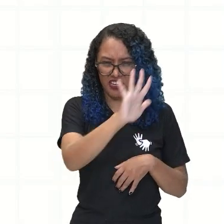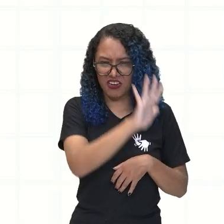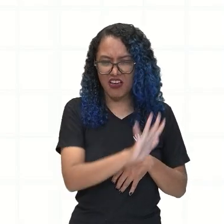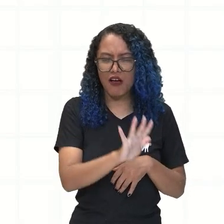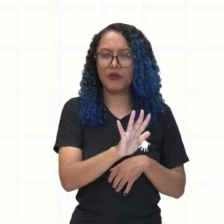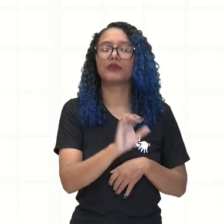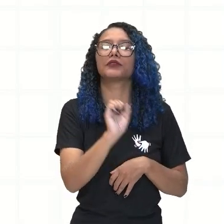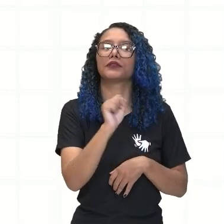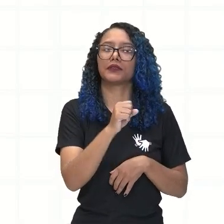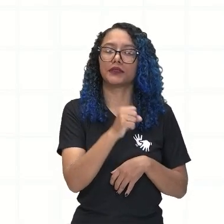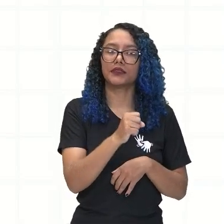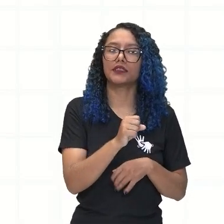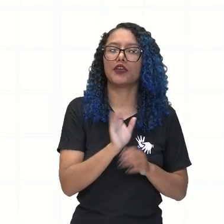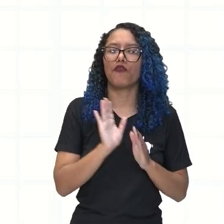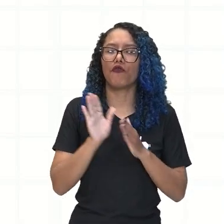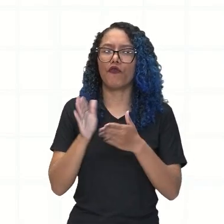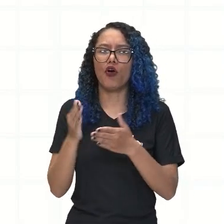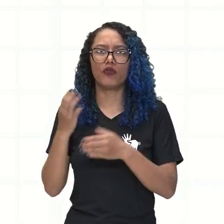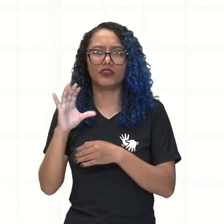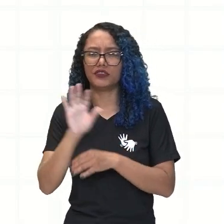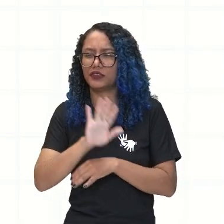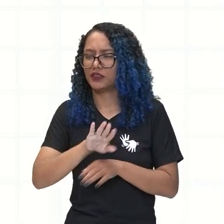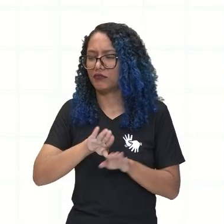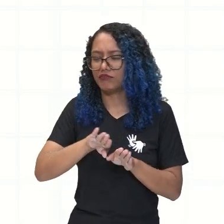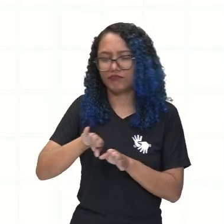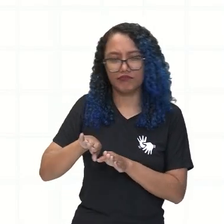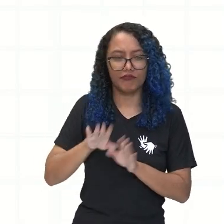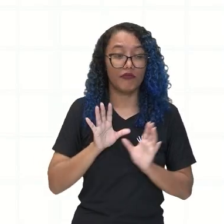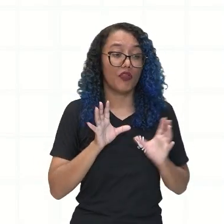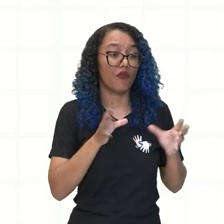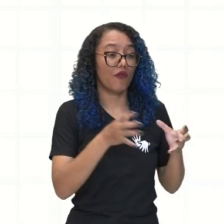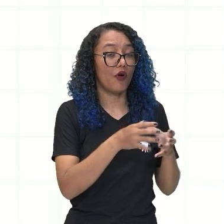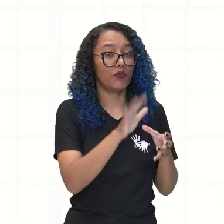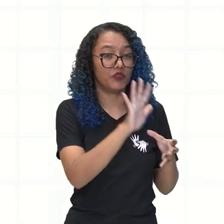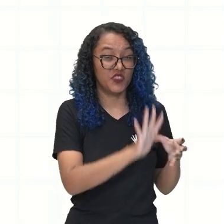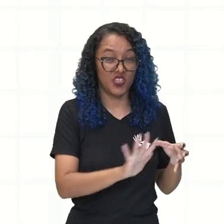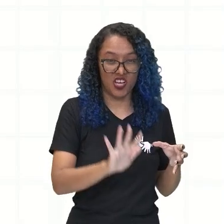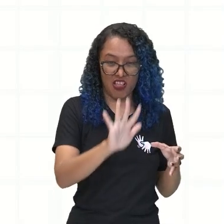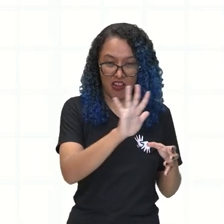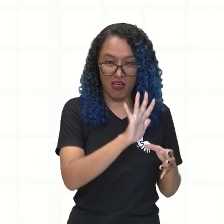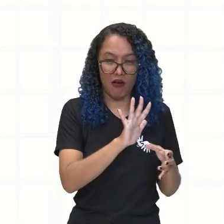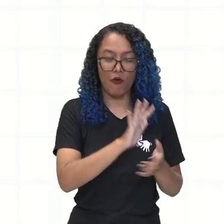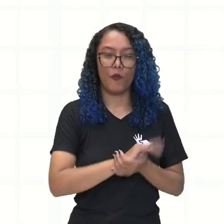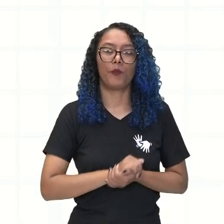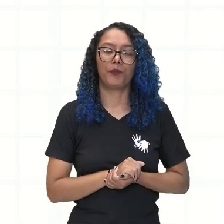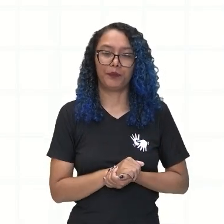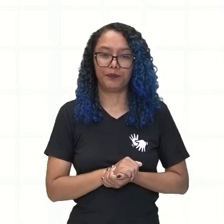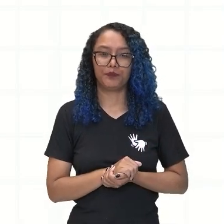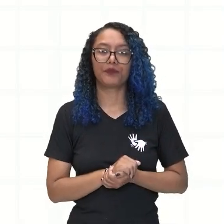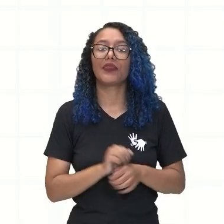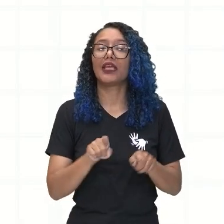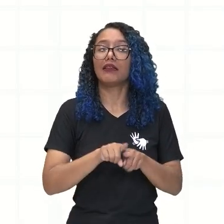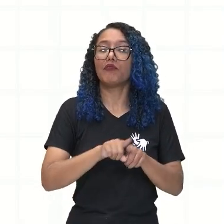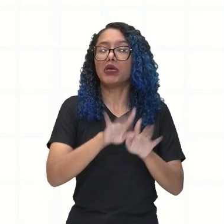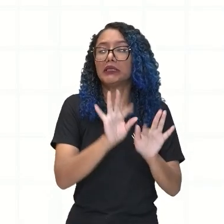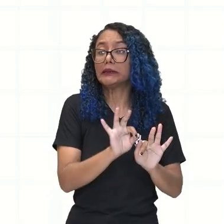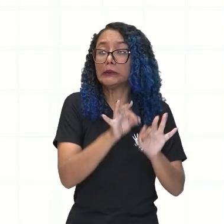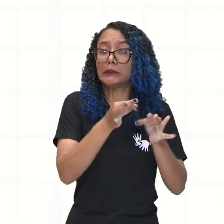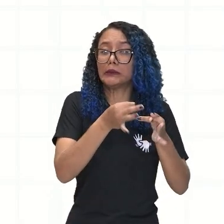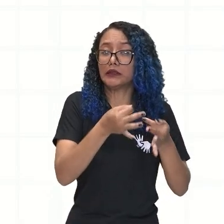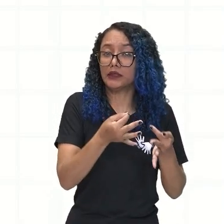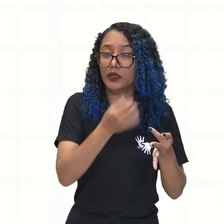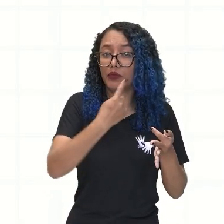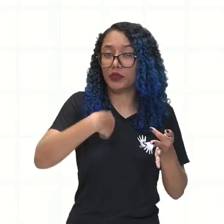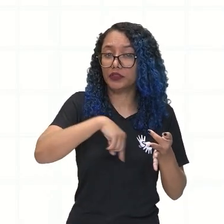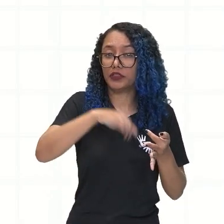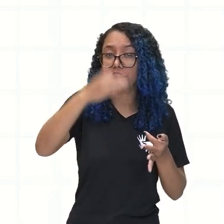público aos cientistas. Ele é apresentado ao público geral. De maneira simples. Todos nós entendemos